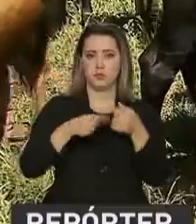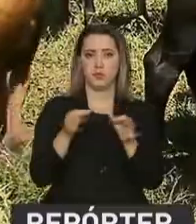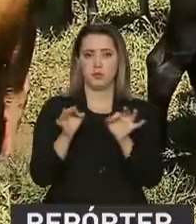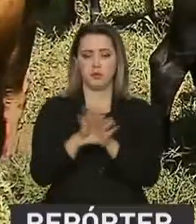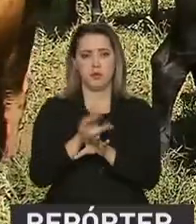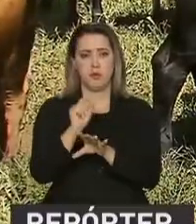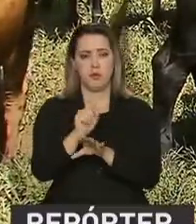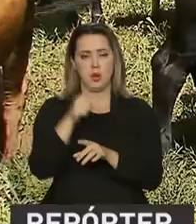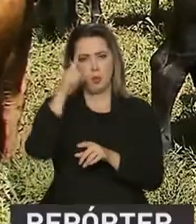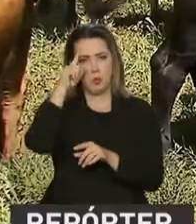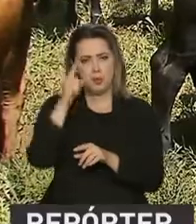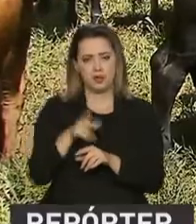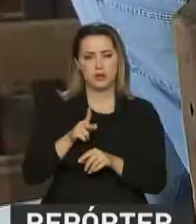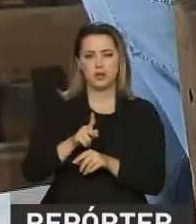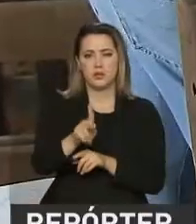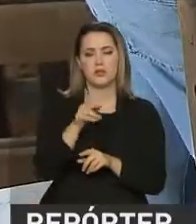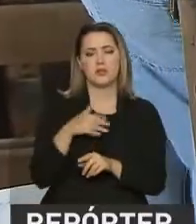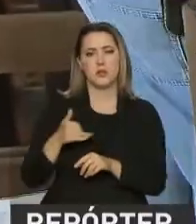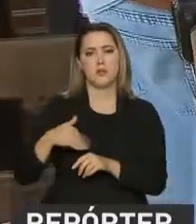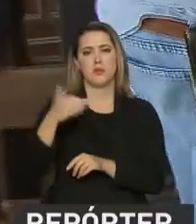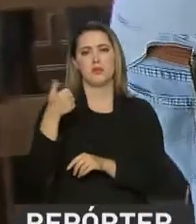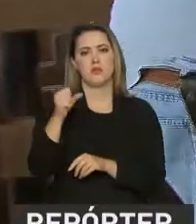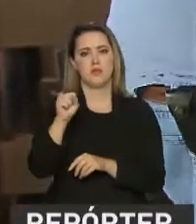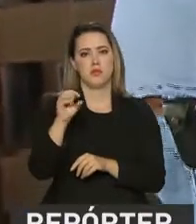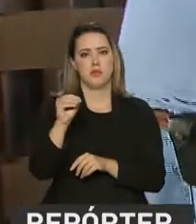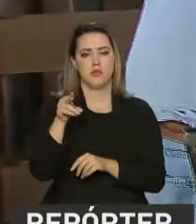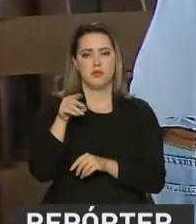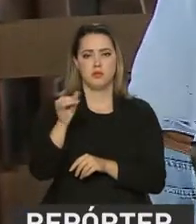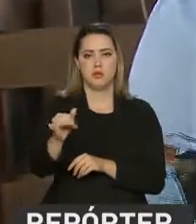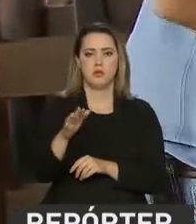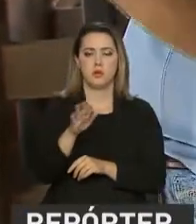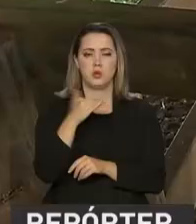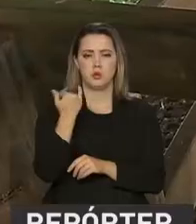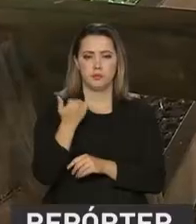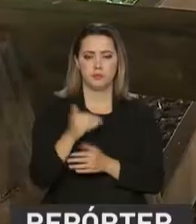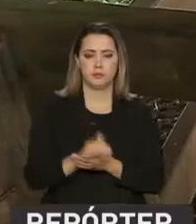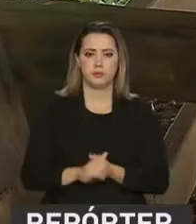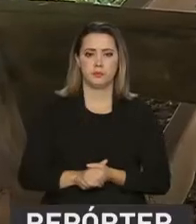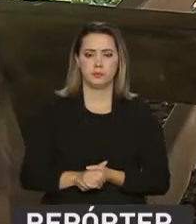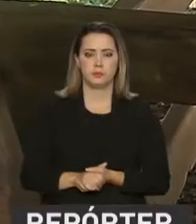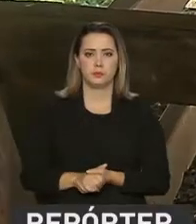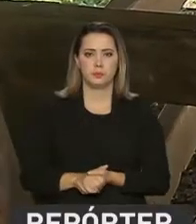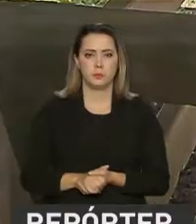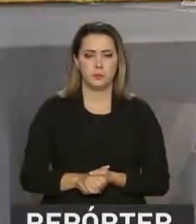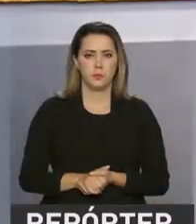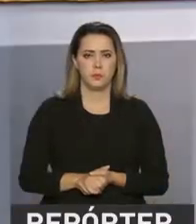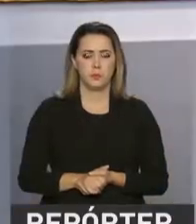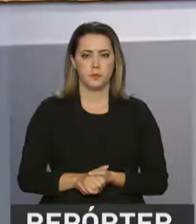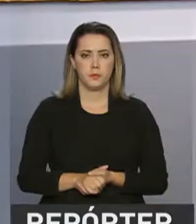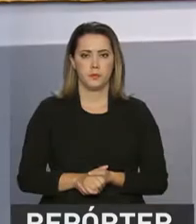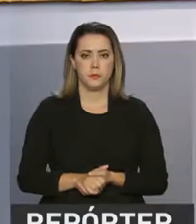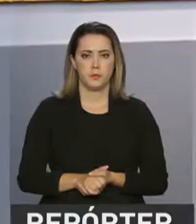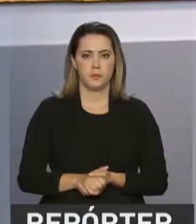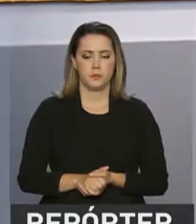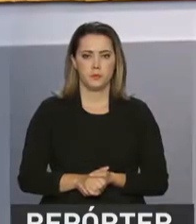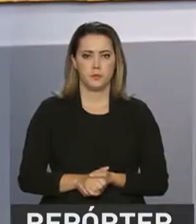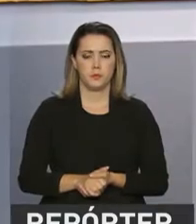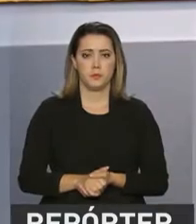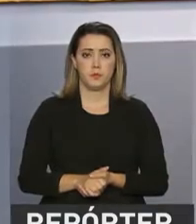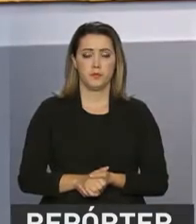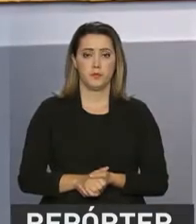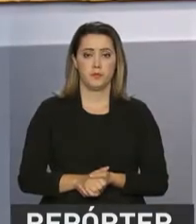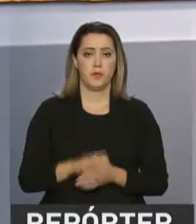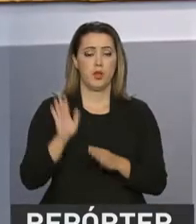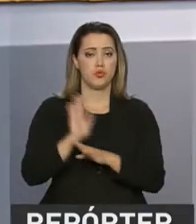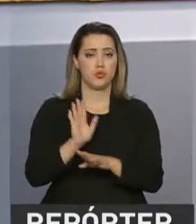da obrigatoriedade da vacina para que serão abatidos em até 180 dias o reforço na segurança